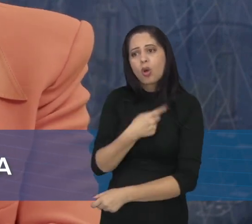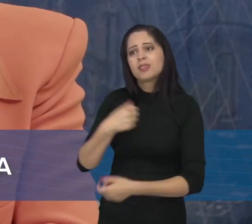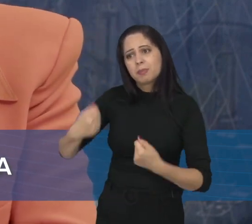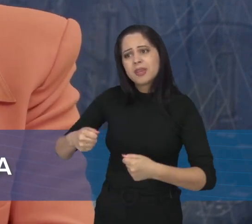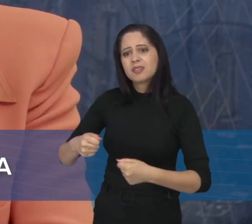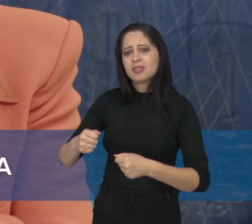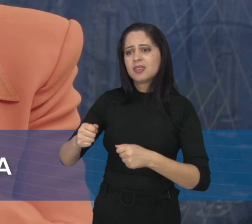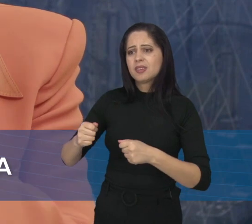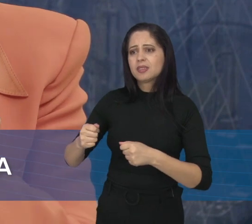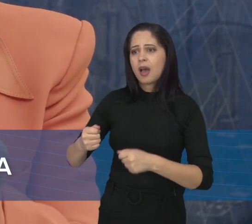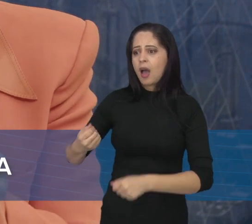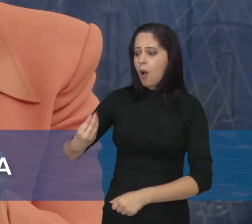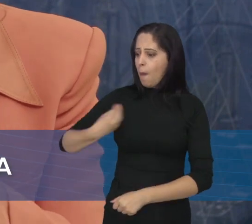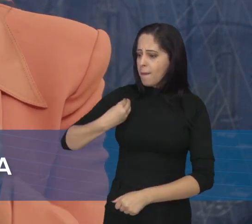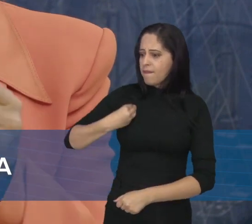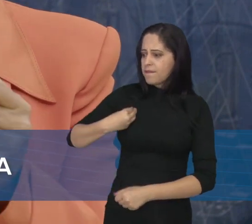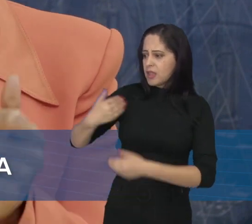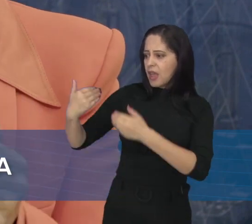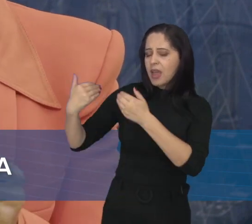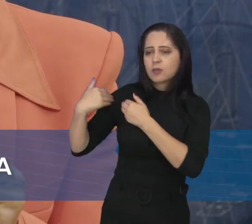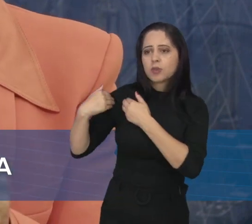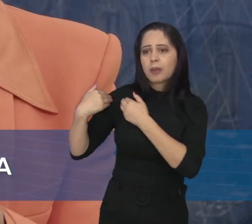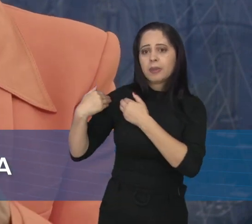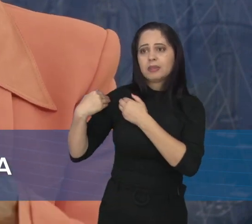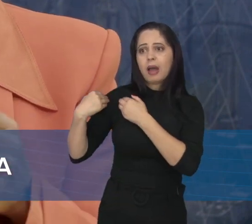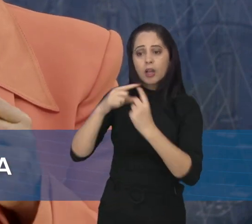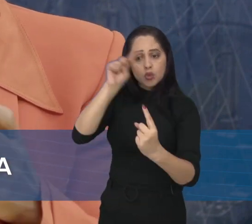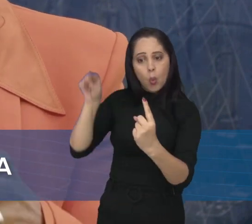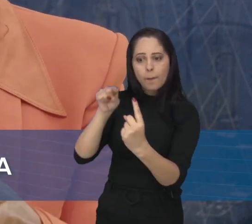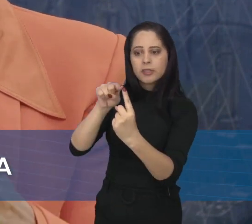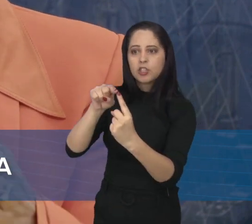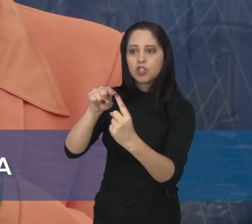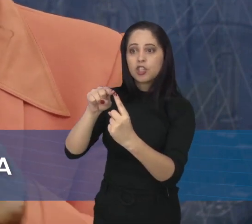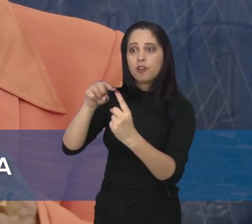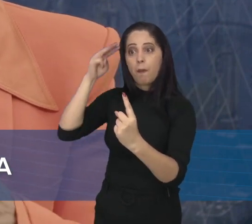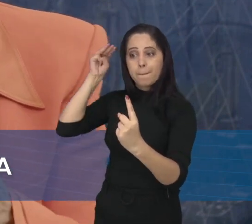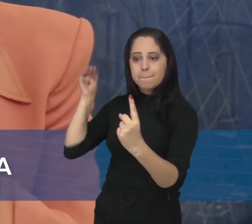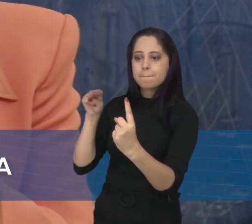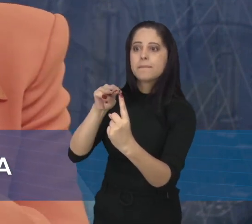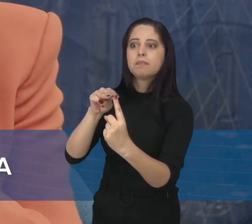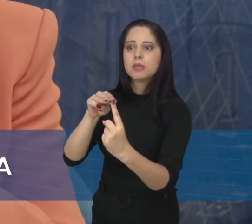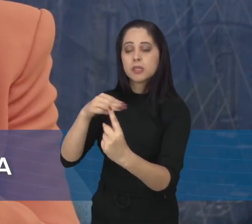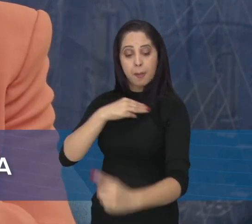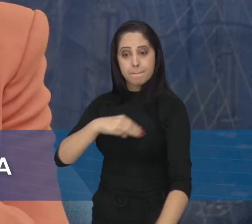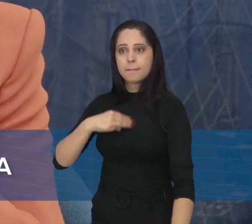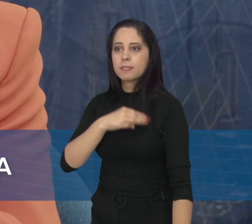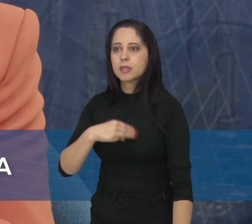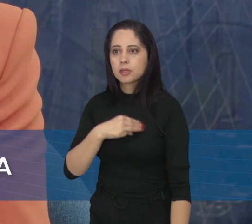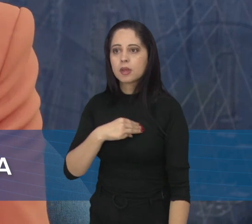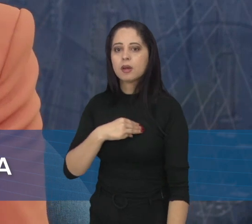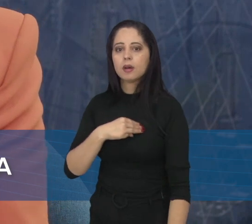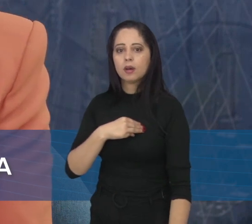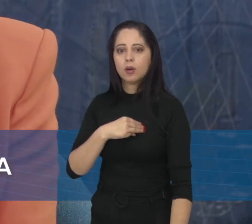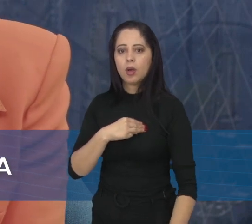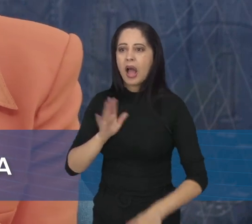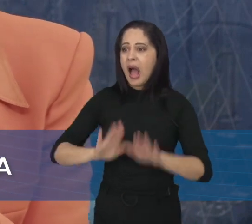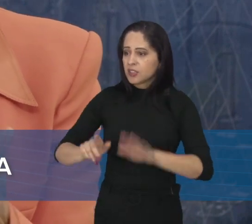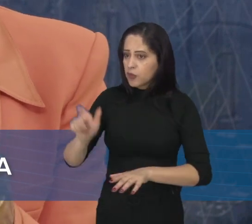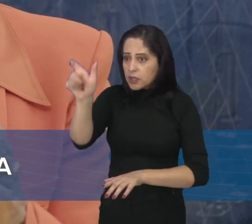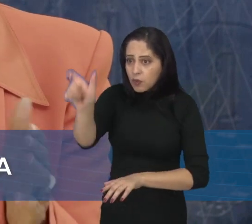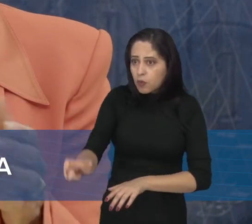aqui agora, né? Tentando alertar, despertar consciências de que, olha, talvez aí do seu lado, no seu vizinho,